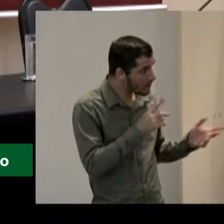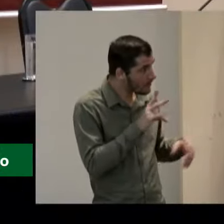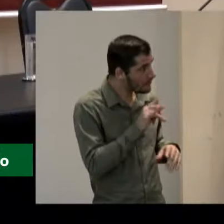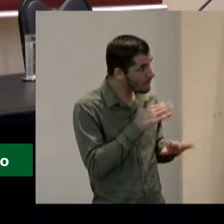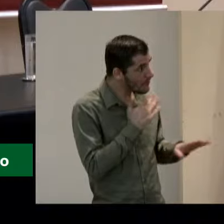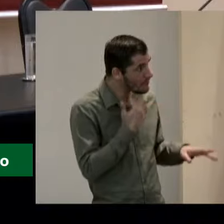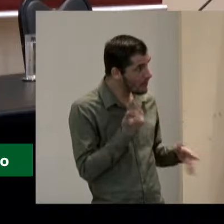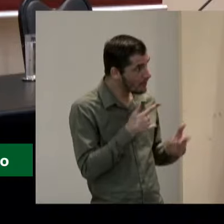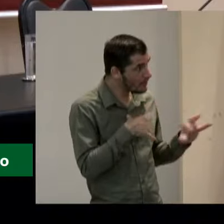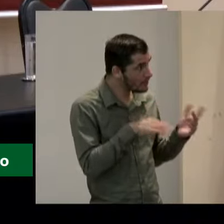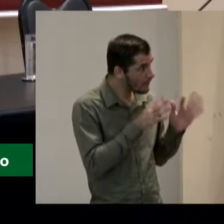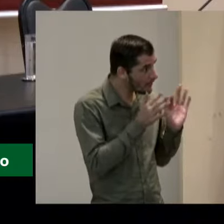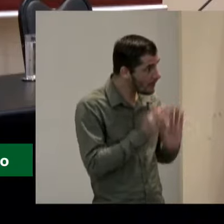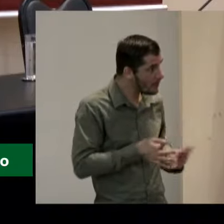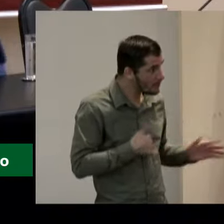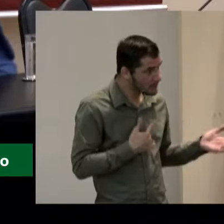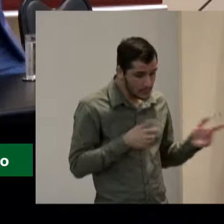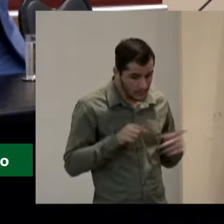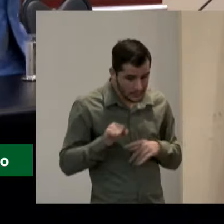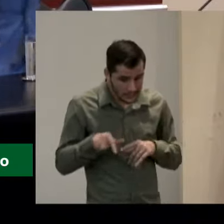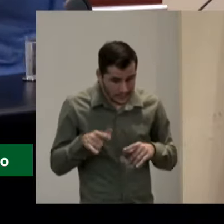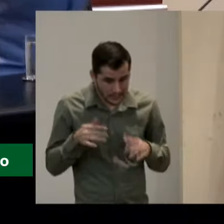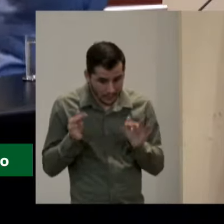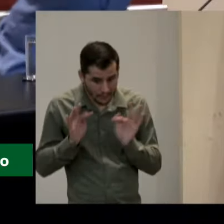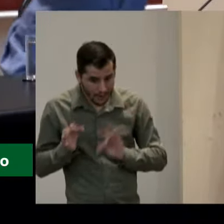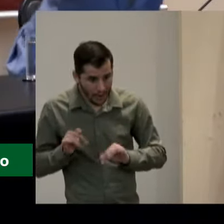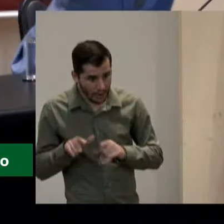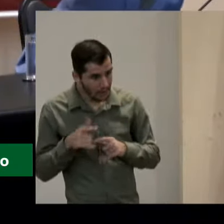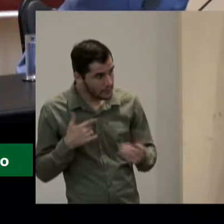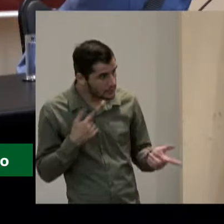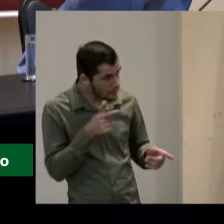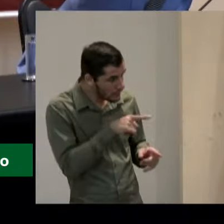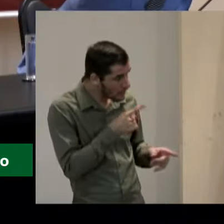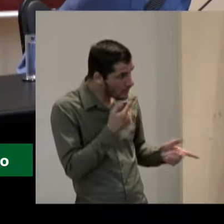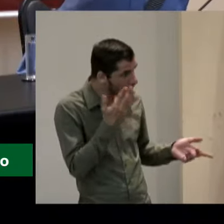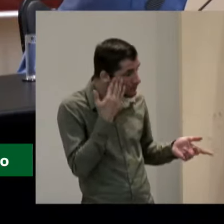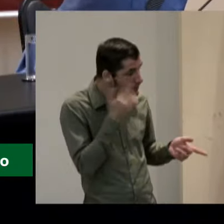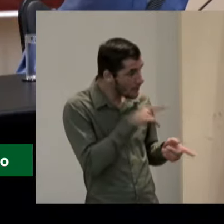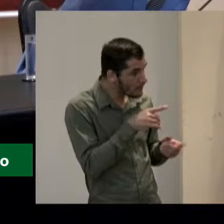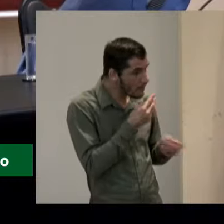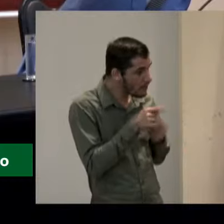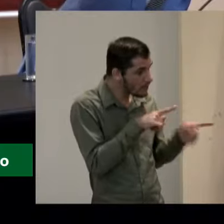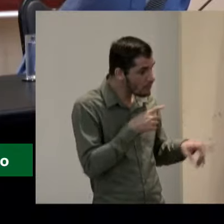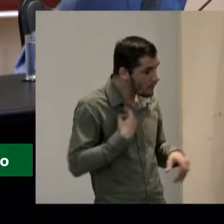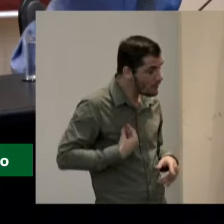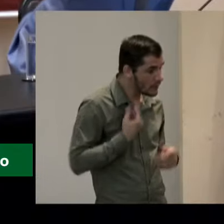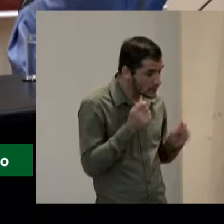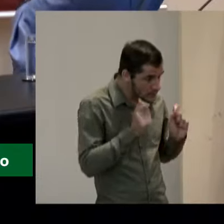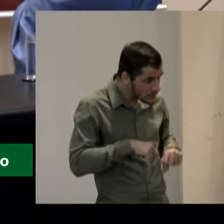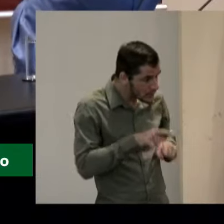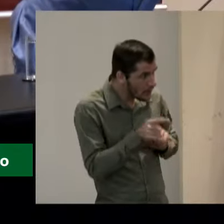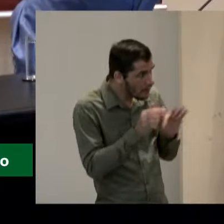Não, mas desde criança ela me falava que o importante é ser feliz, e eu quero saber se numa situação dessa a gente consegue ser feliz.